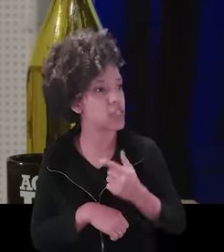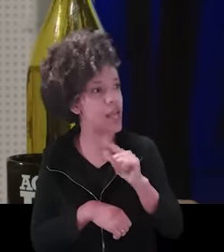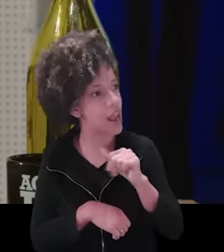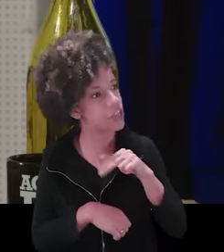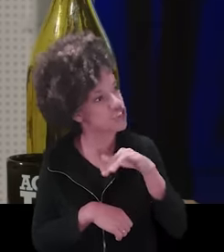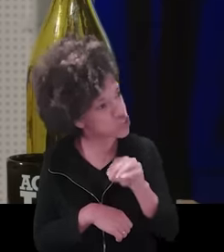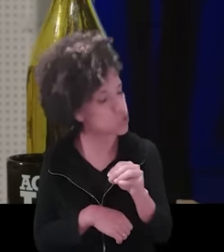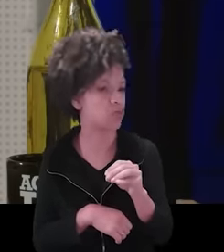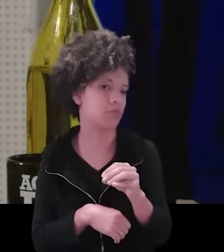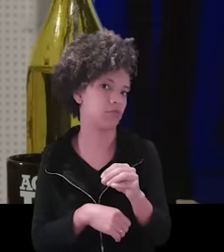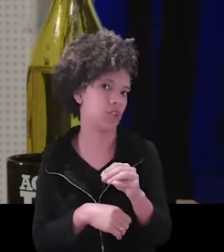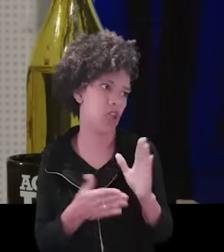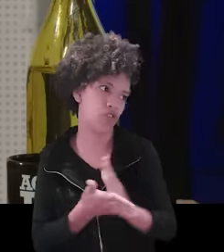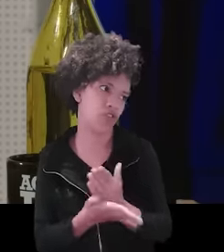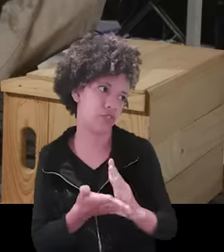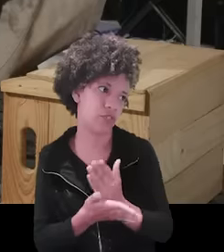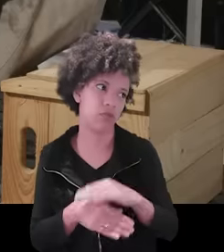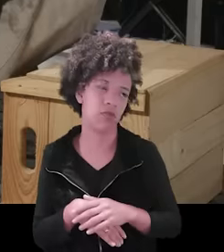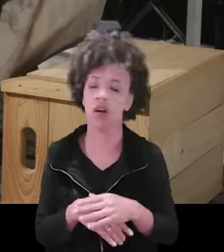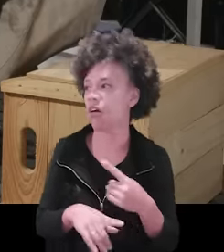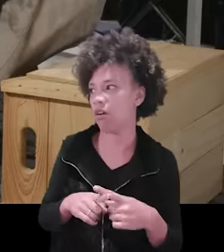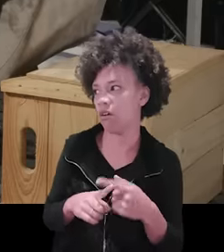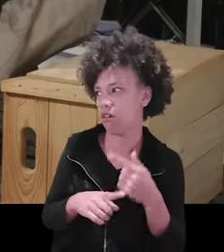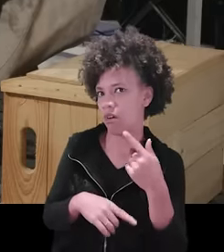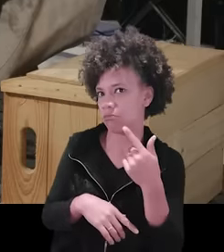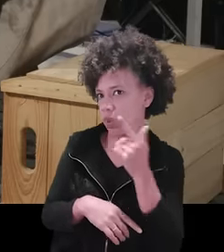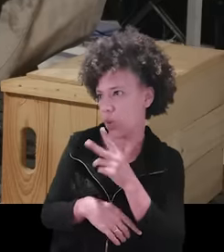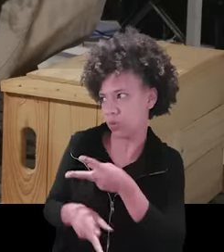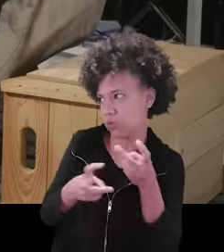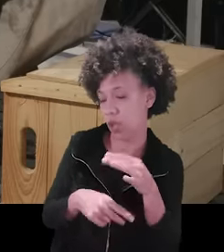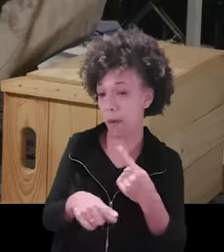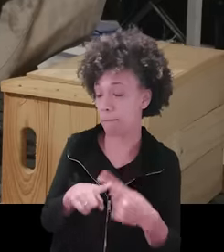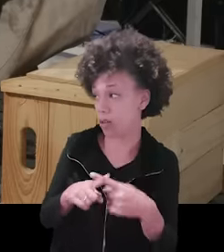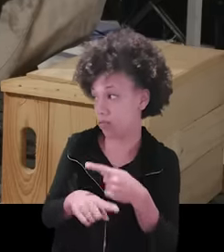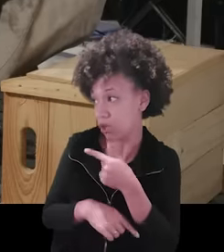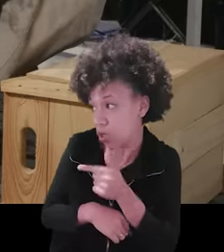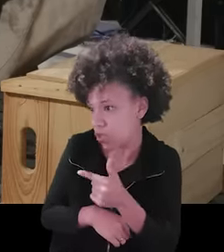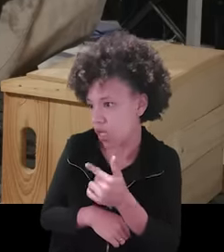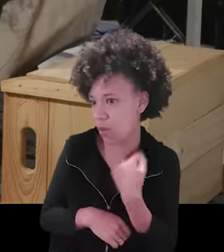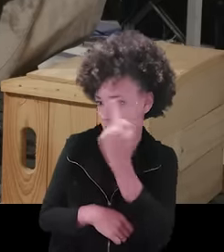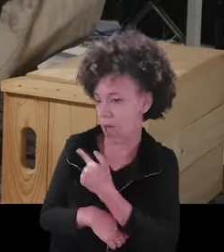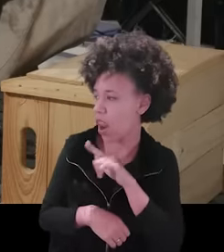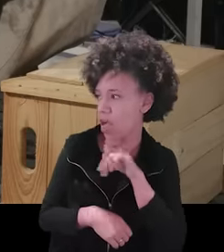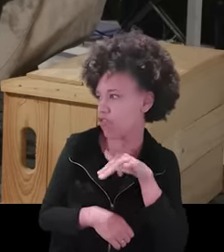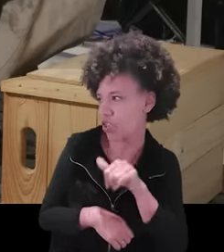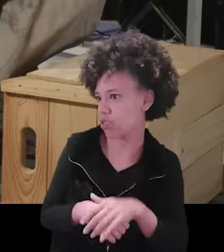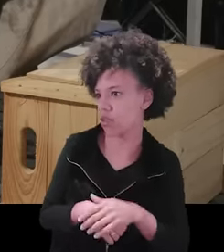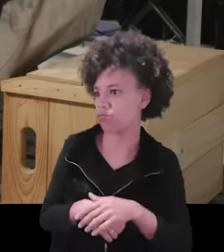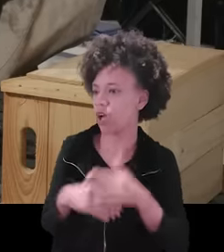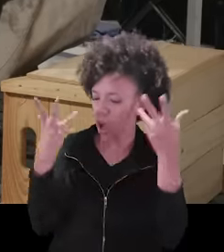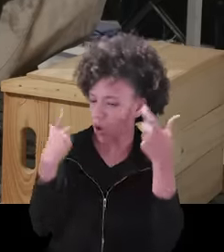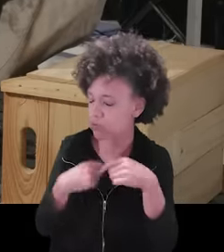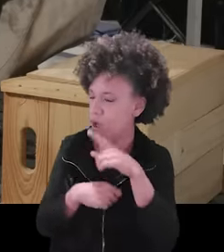da gente se Latino é essa divisão que você não tem assim para mim você não tem uma aparência Latina